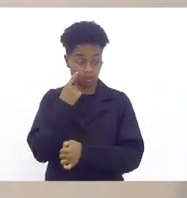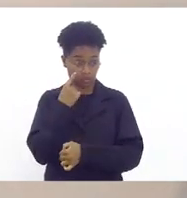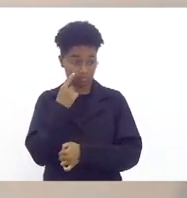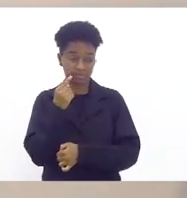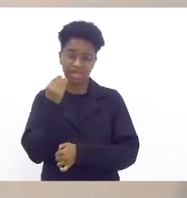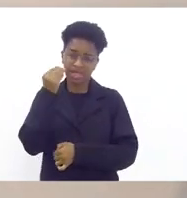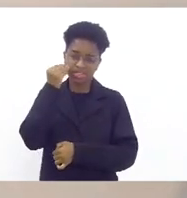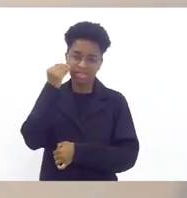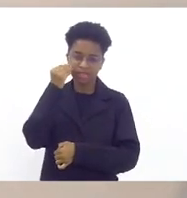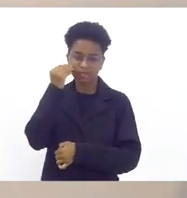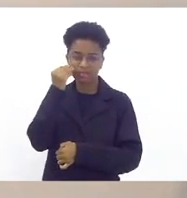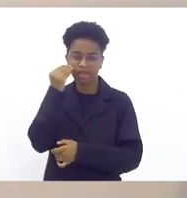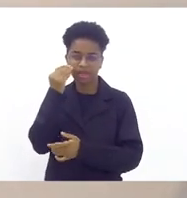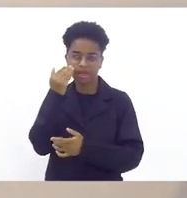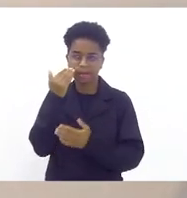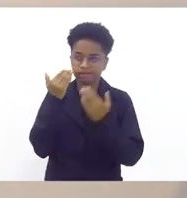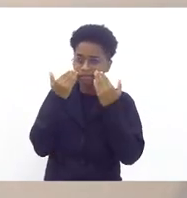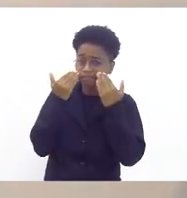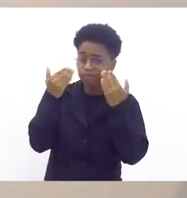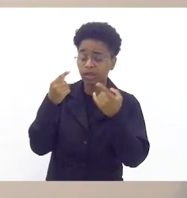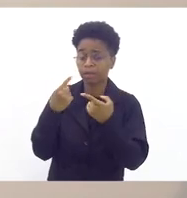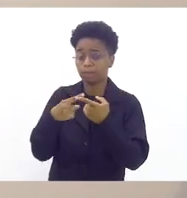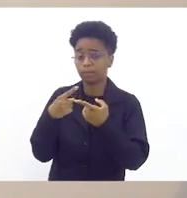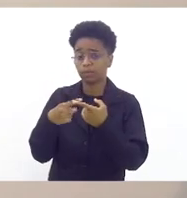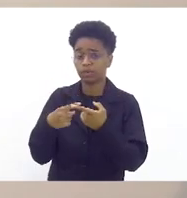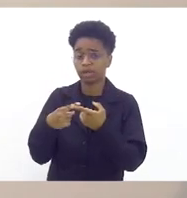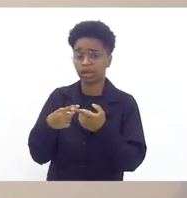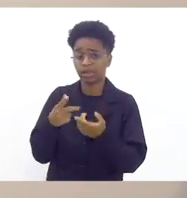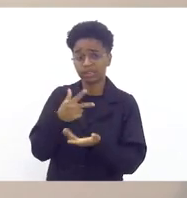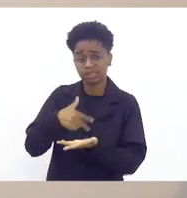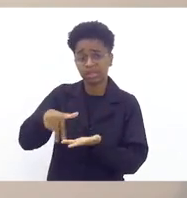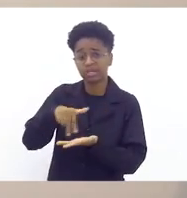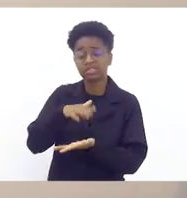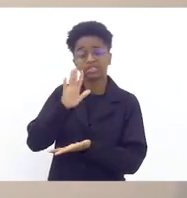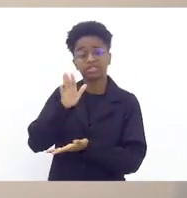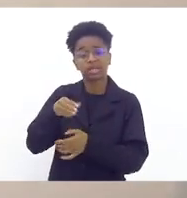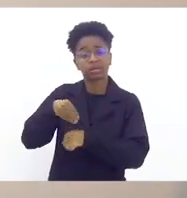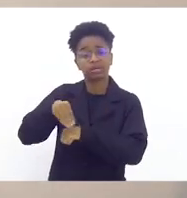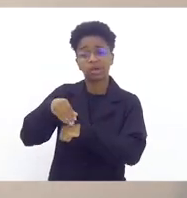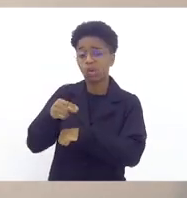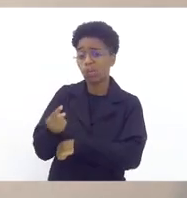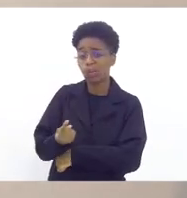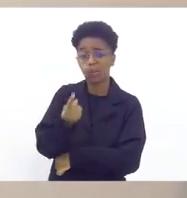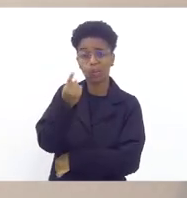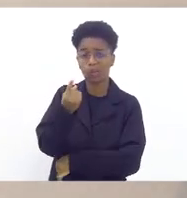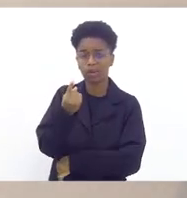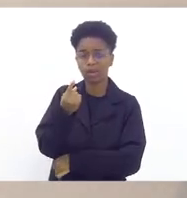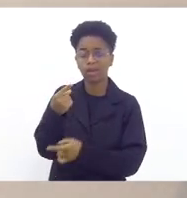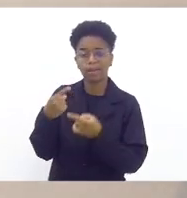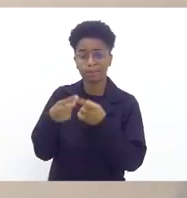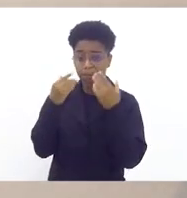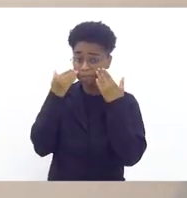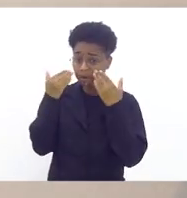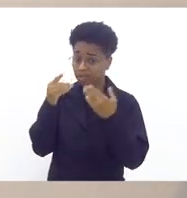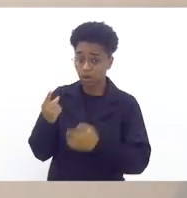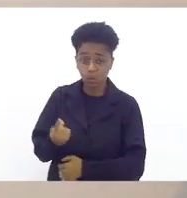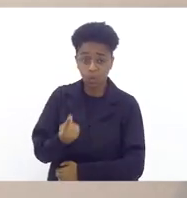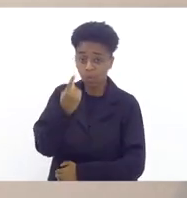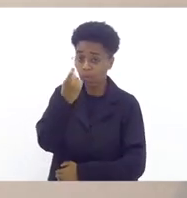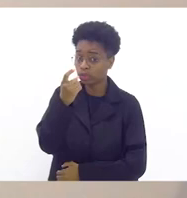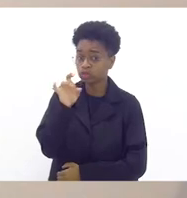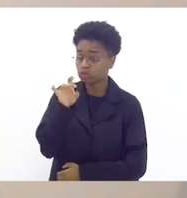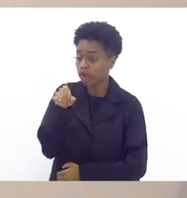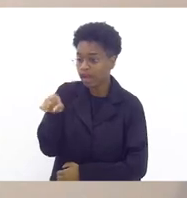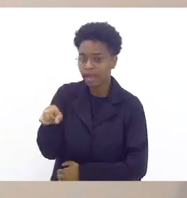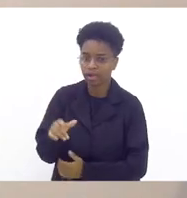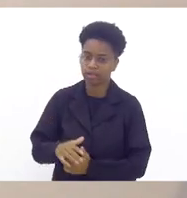tentar botar ela para poder fazer, porque a coreografia foi passada só para ela, é uma apresentação única, só para